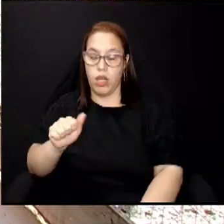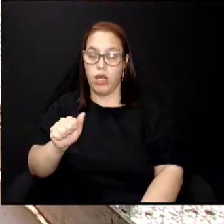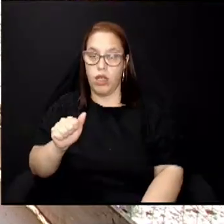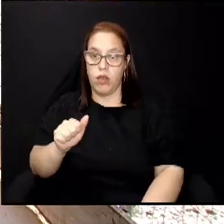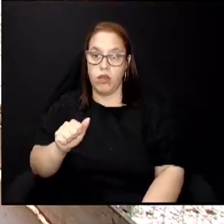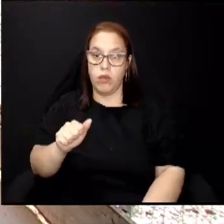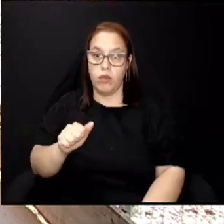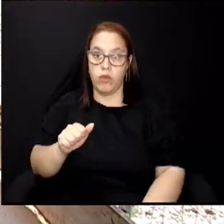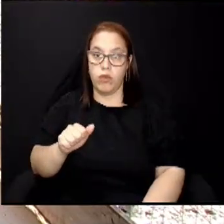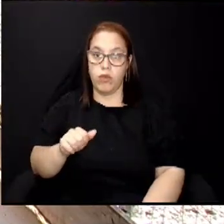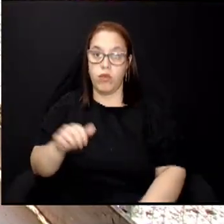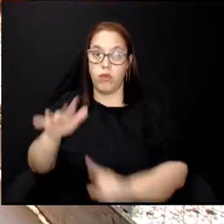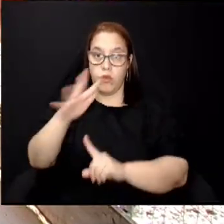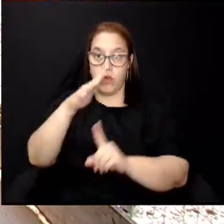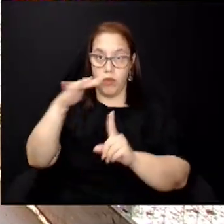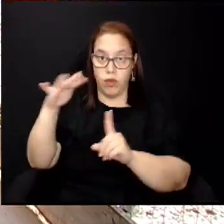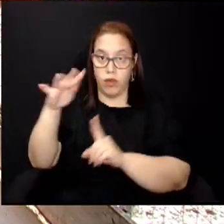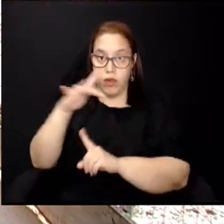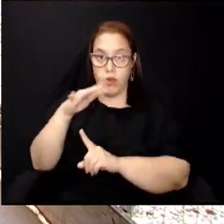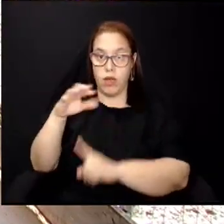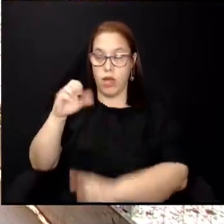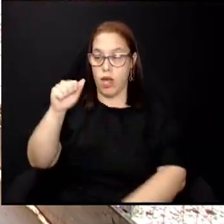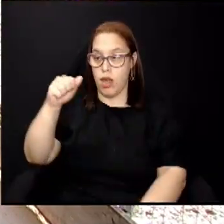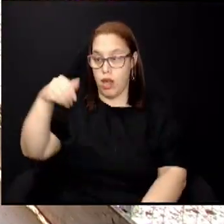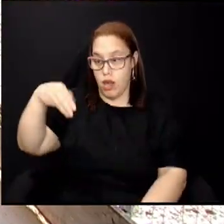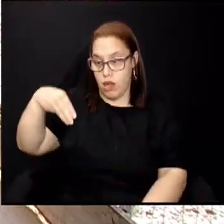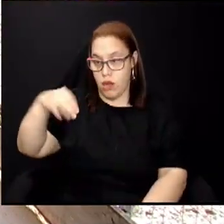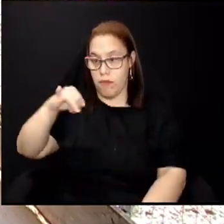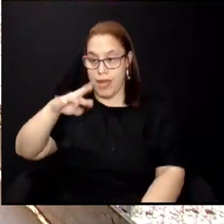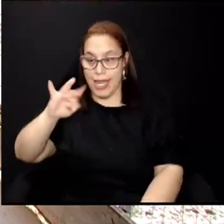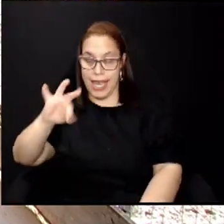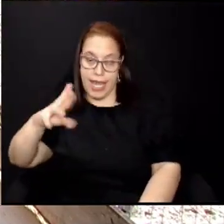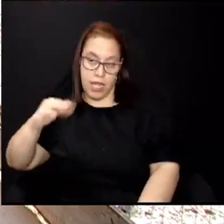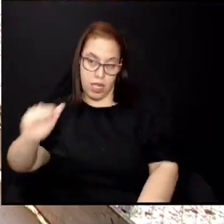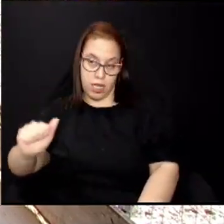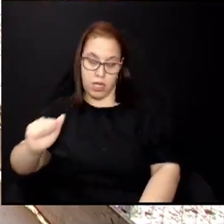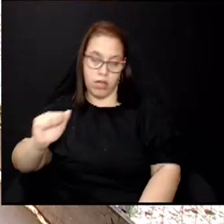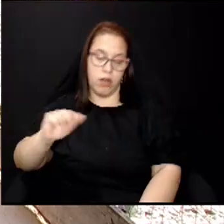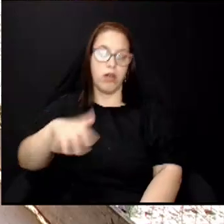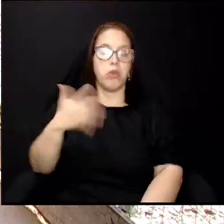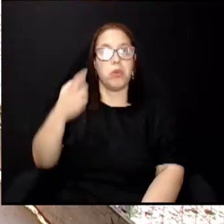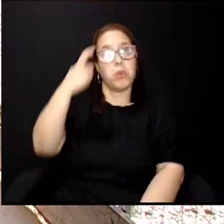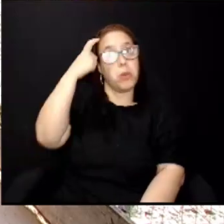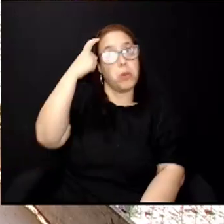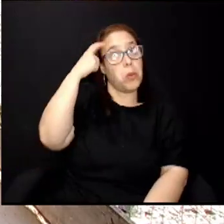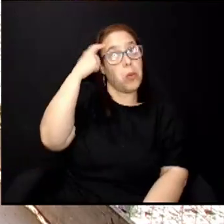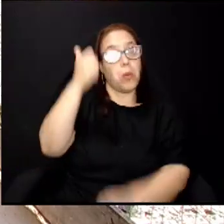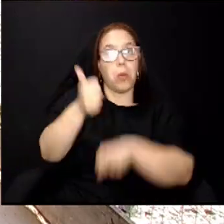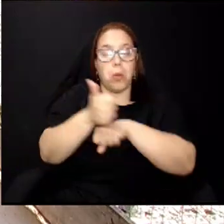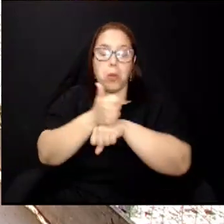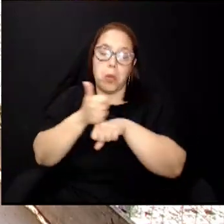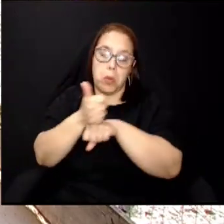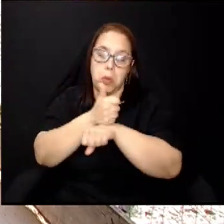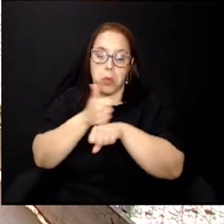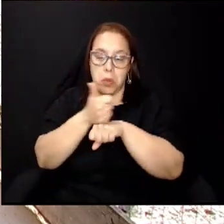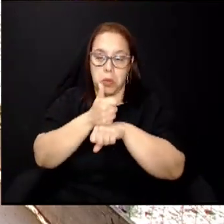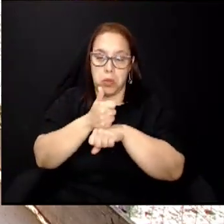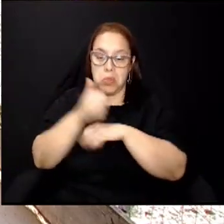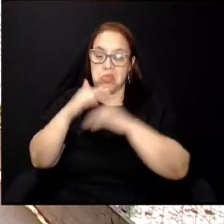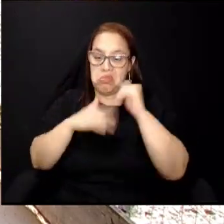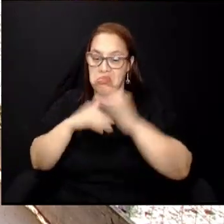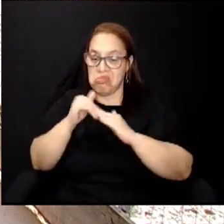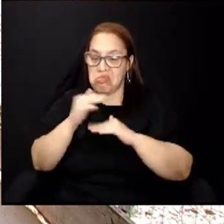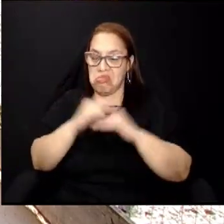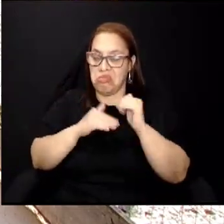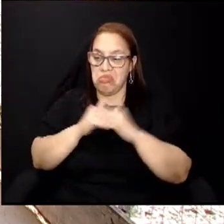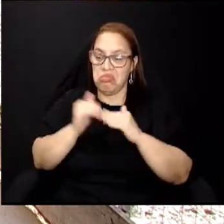ambiência também, é uma outra área muito forte. Então, quando a gente pensa num profissional da área, e,